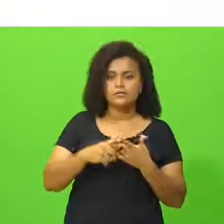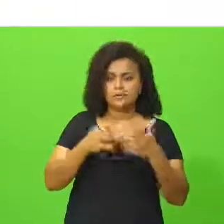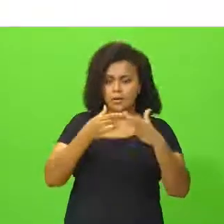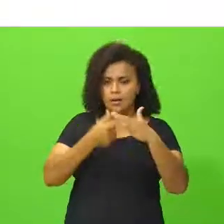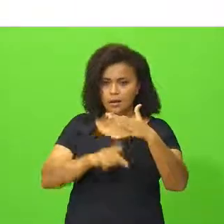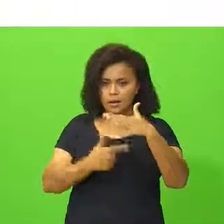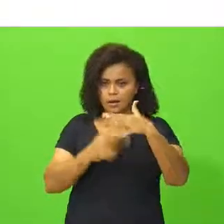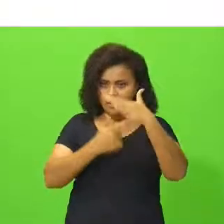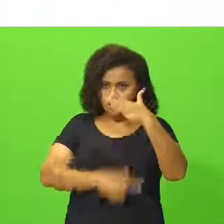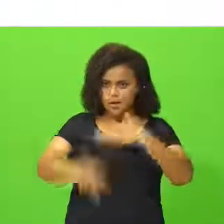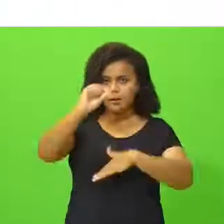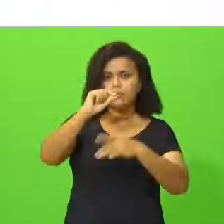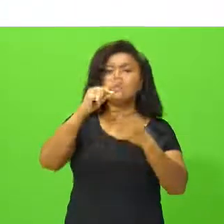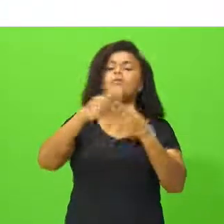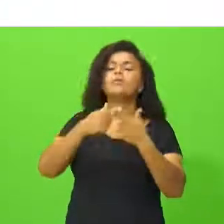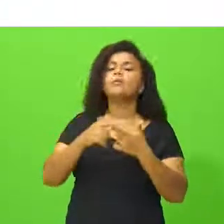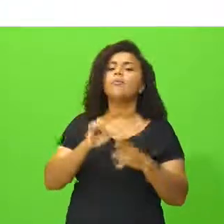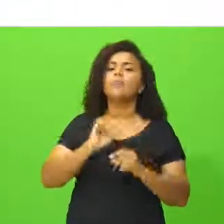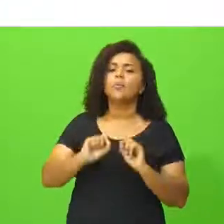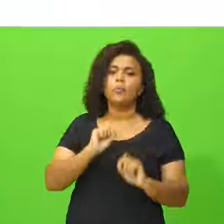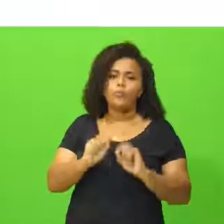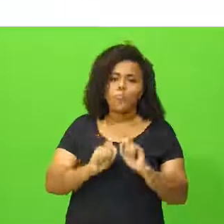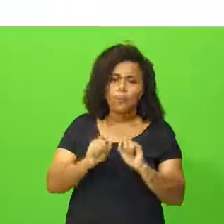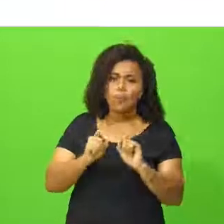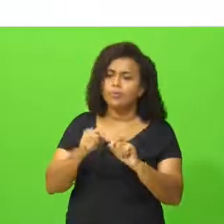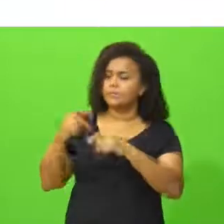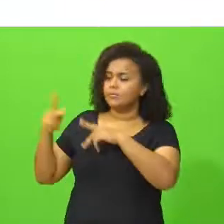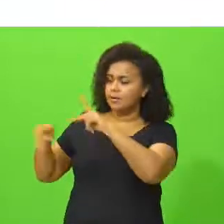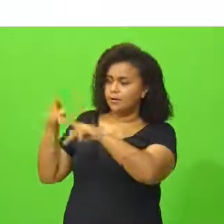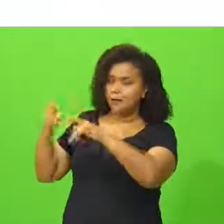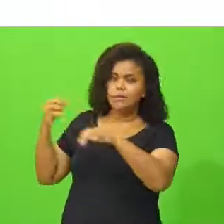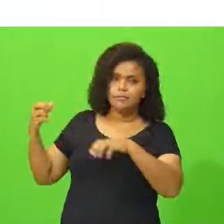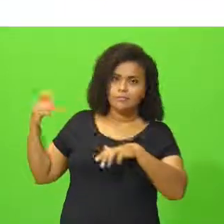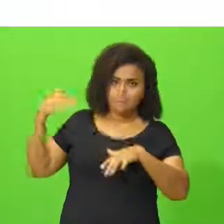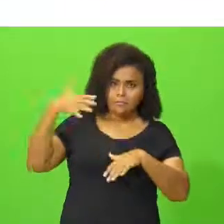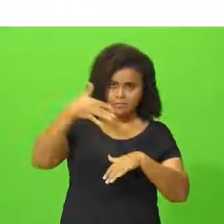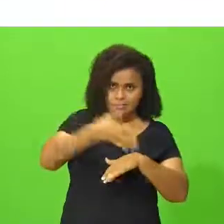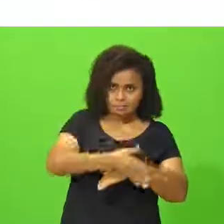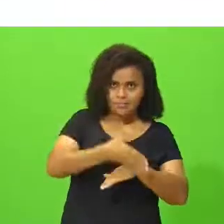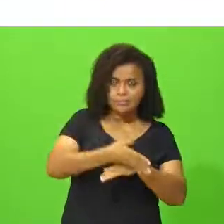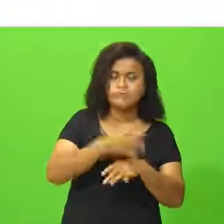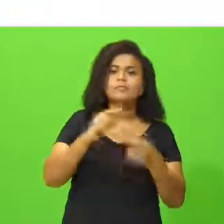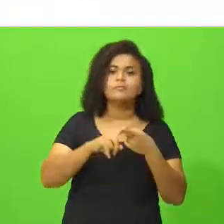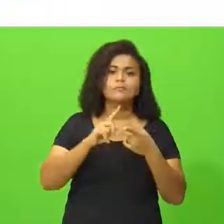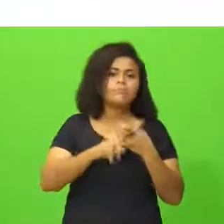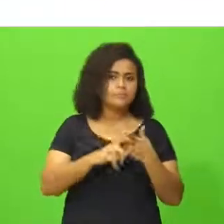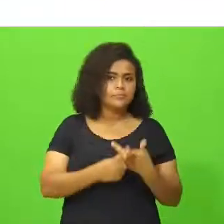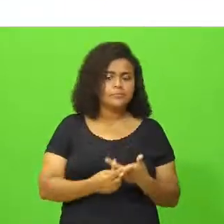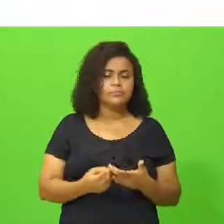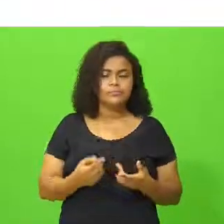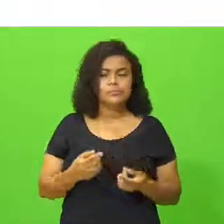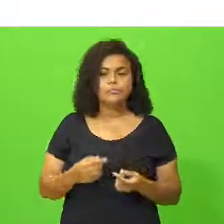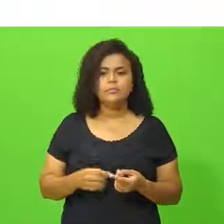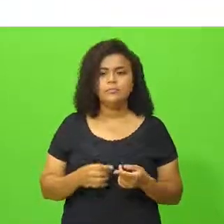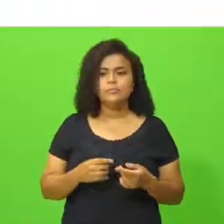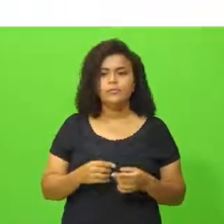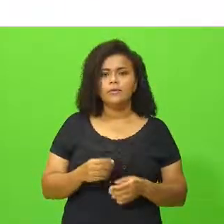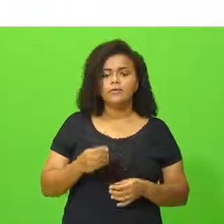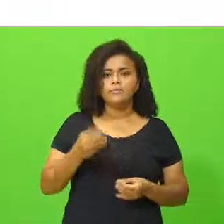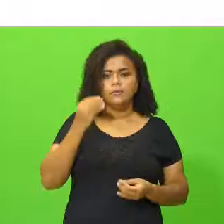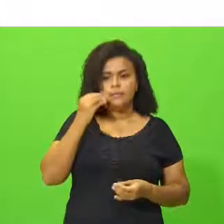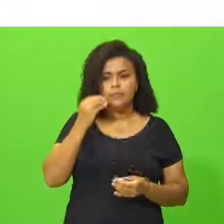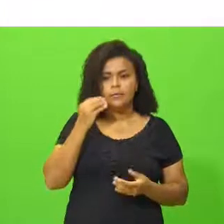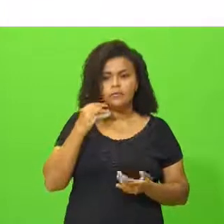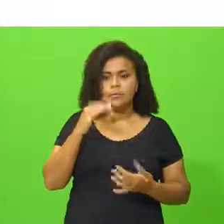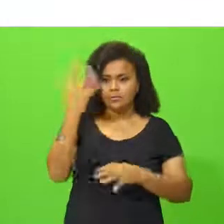Industrial, já falei, o êxodo rural, assim como essa mudança na economia política e da sociedade com pressões